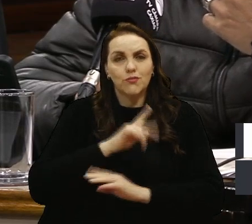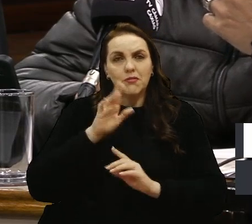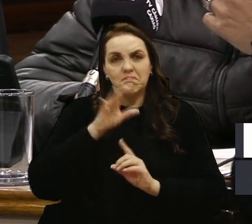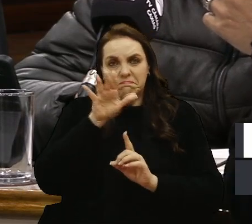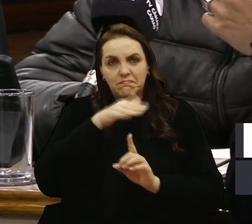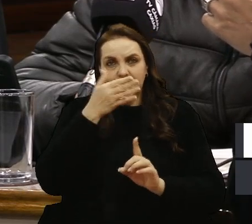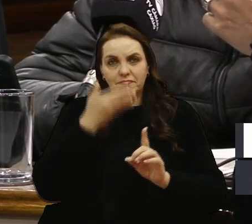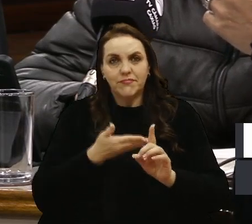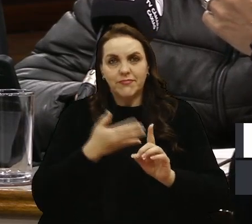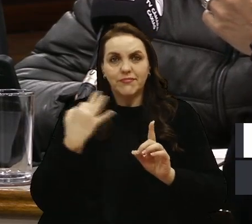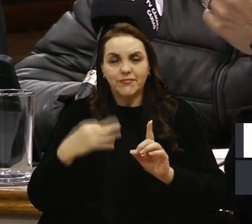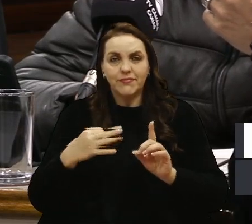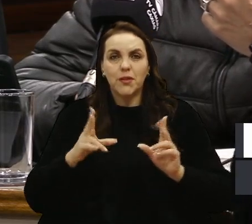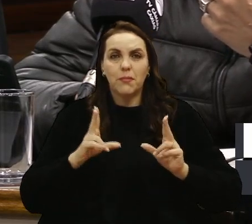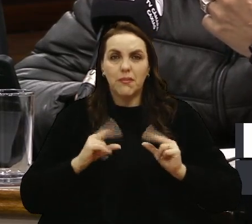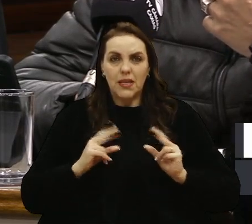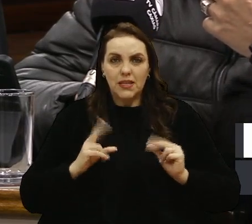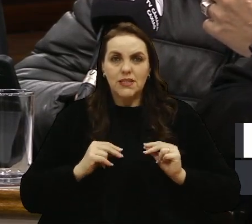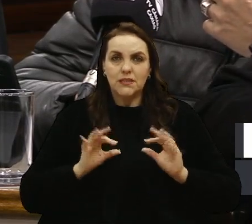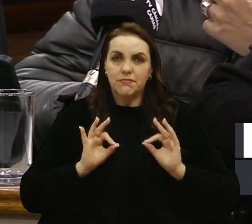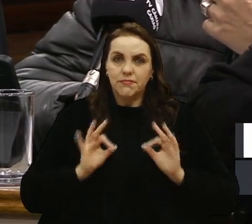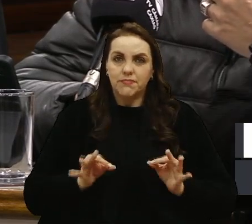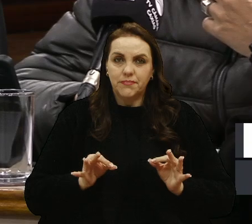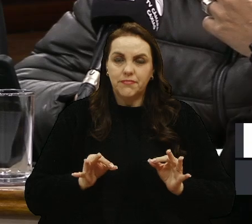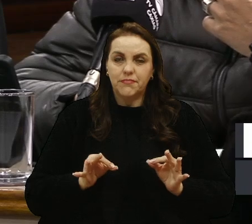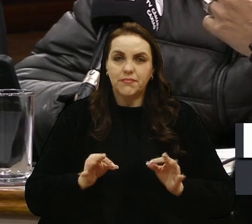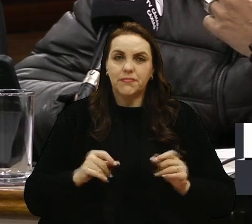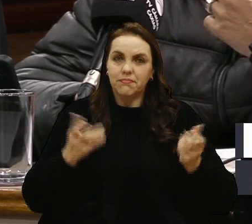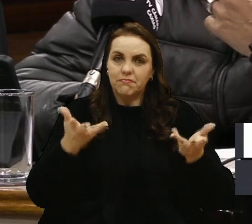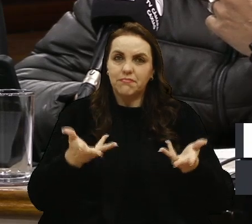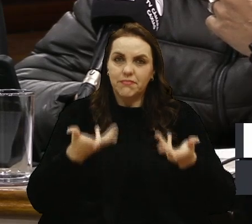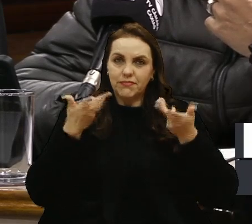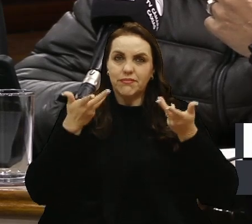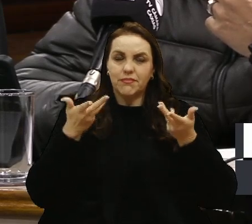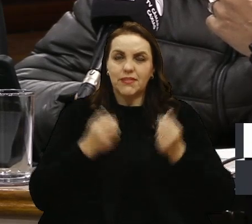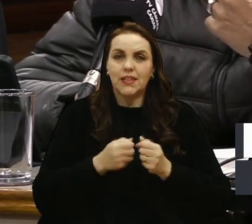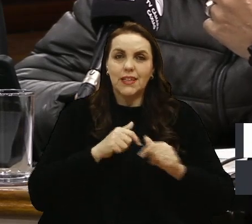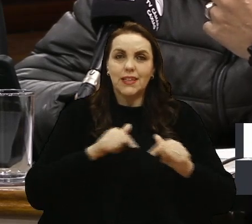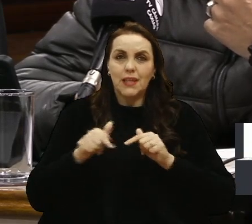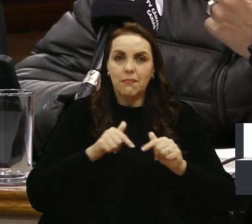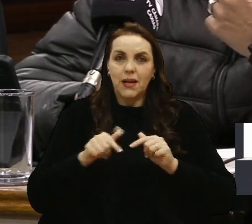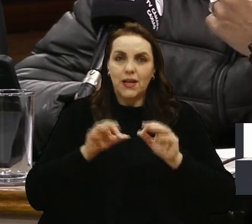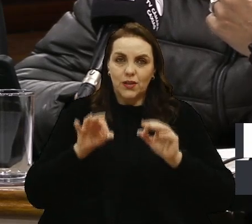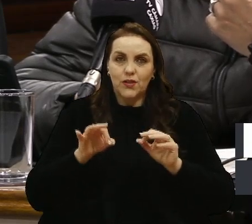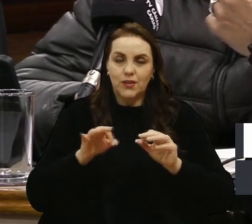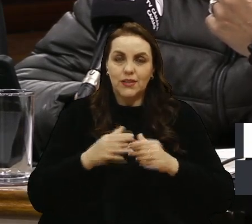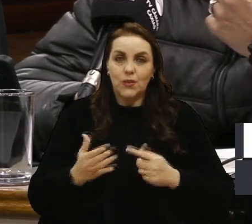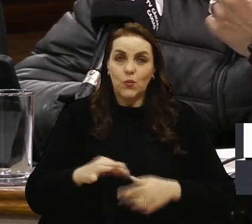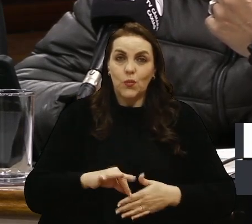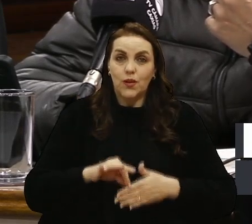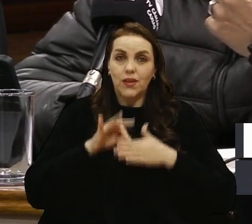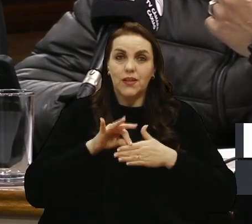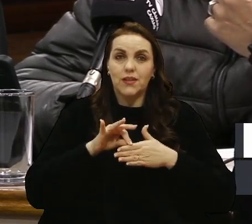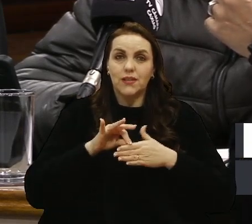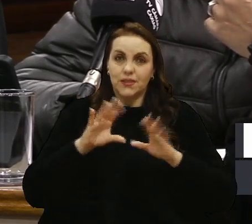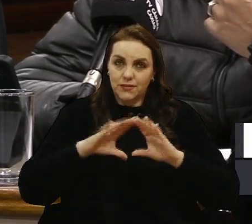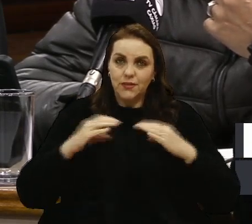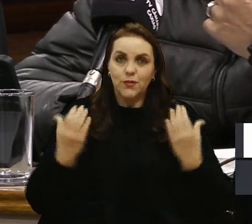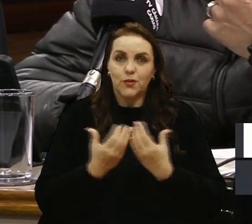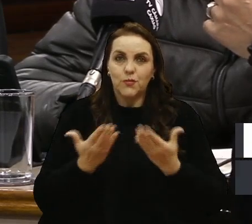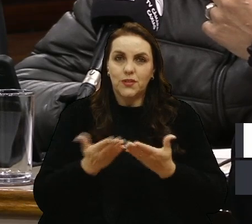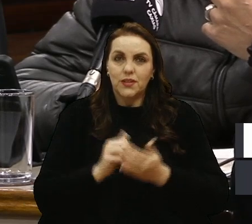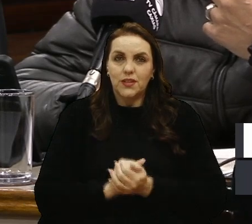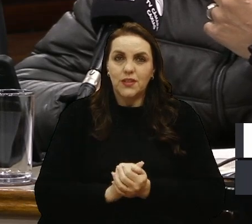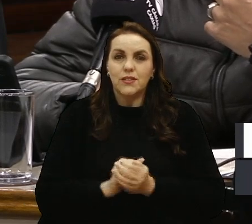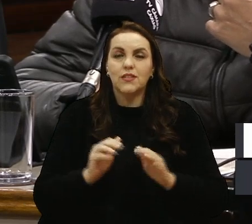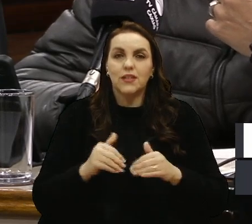tão merecida, legítima, por esse excelente e brilhante trabalho que faz essa liderança na nossa comunidade. Então, a todos